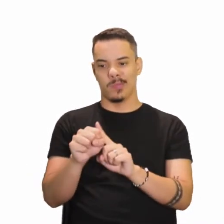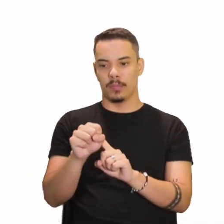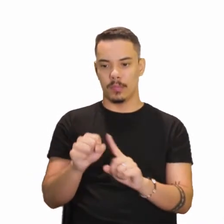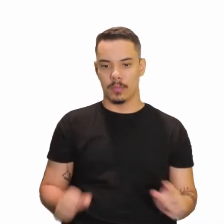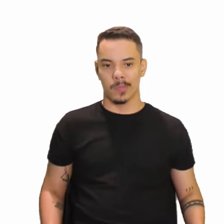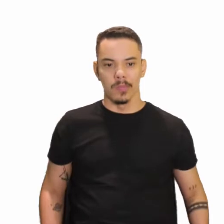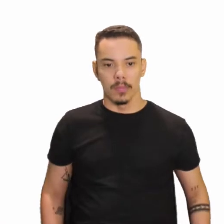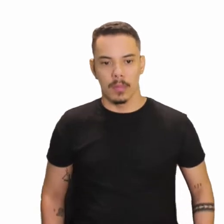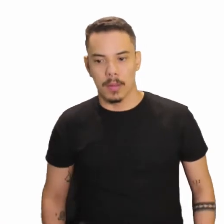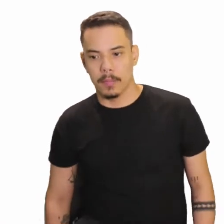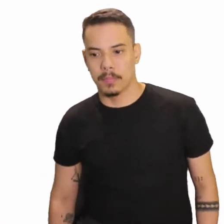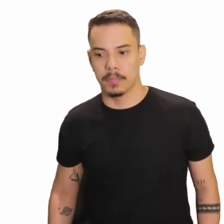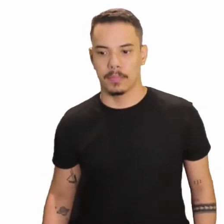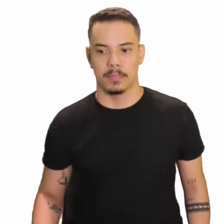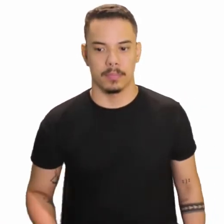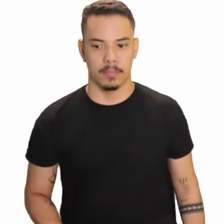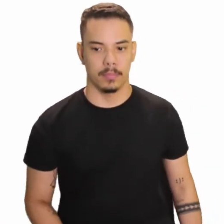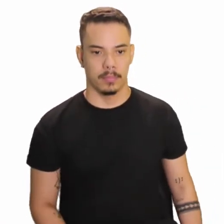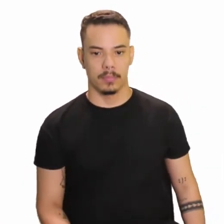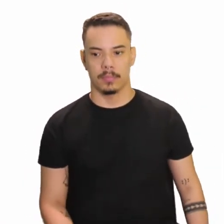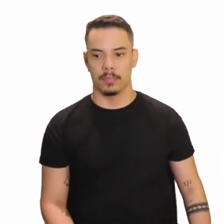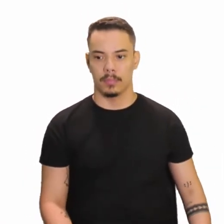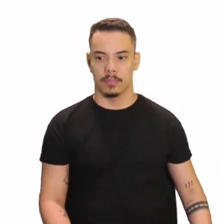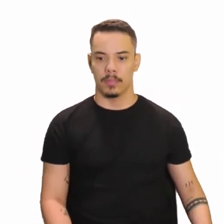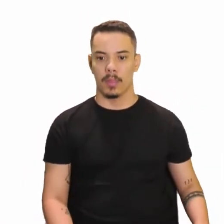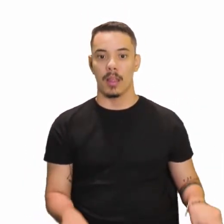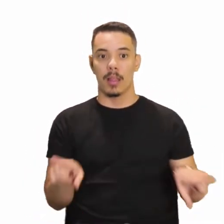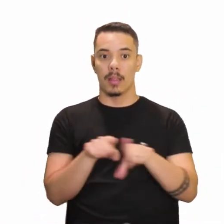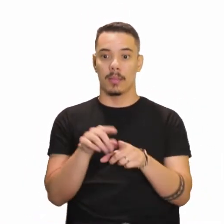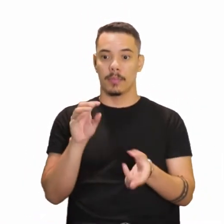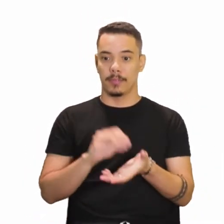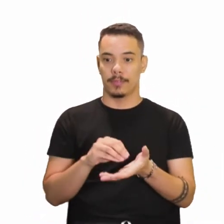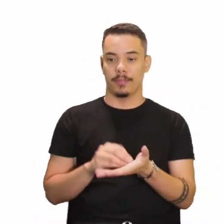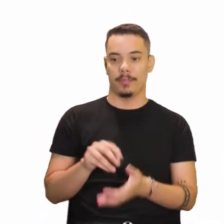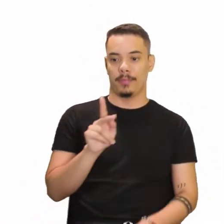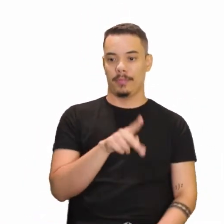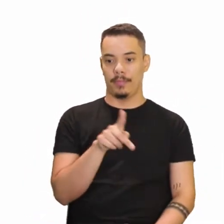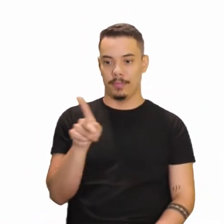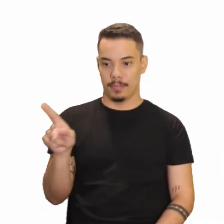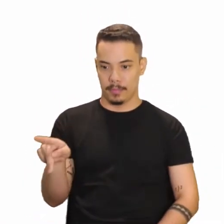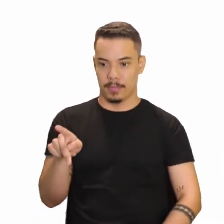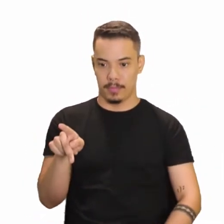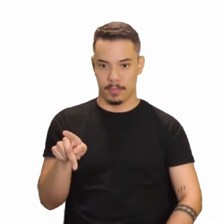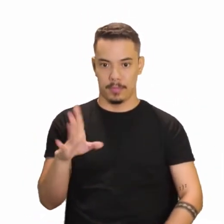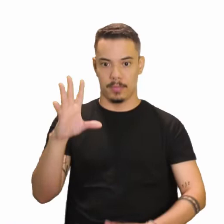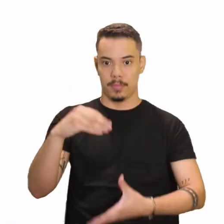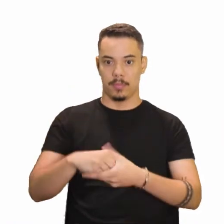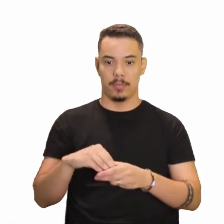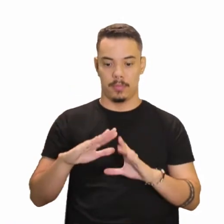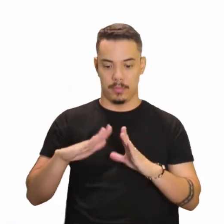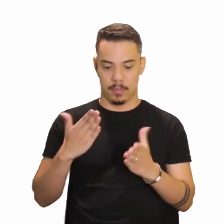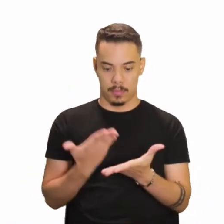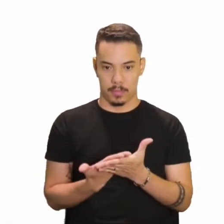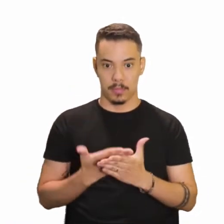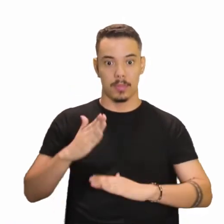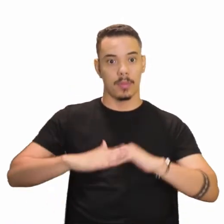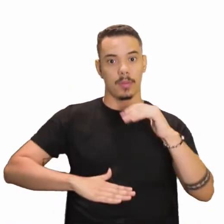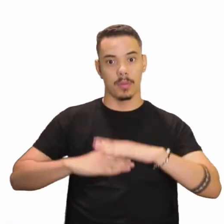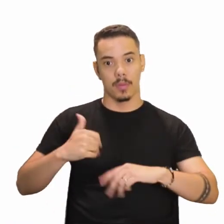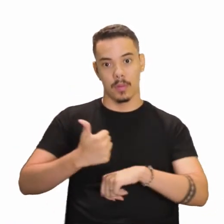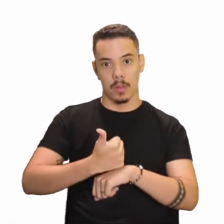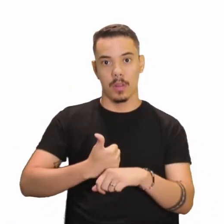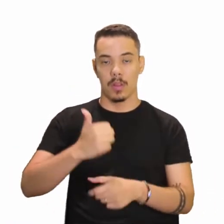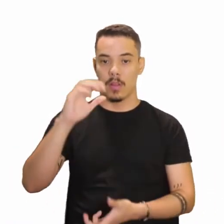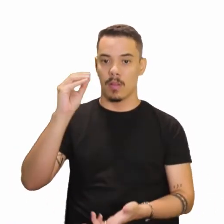educação a escola né professores para as escolas né profissionais